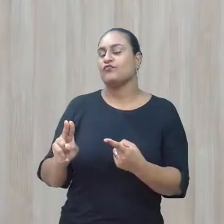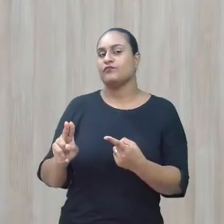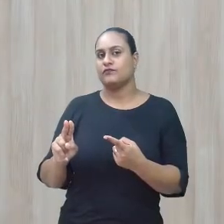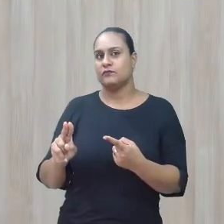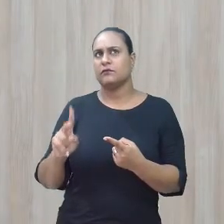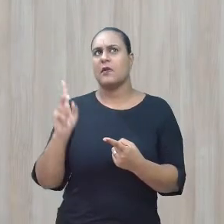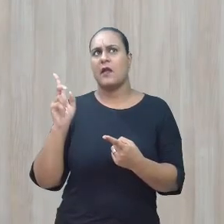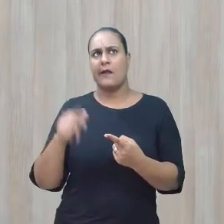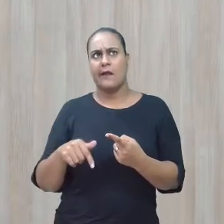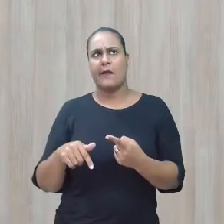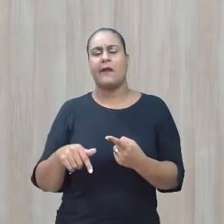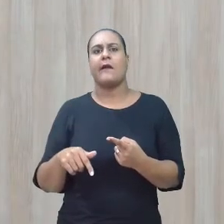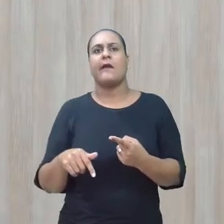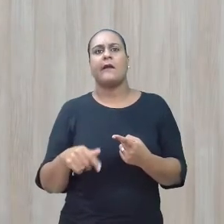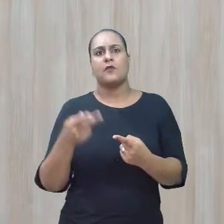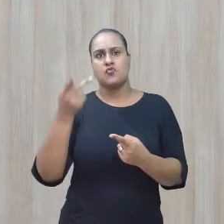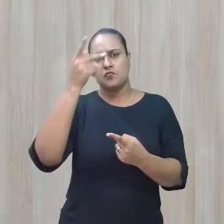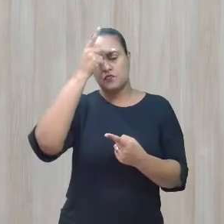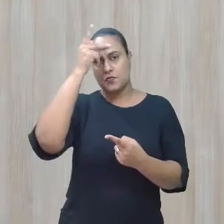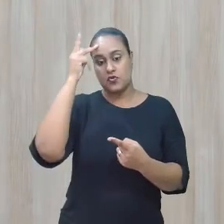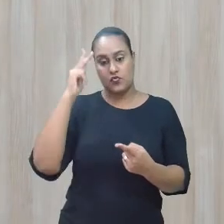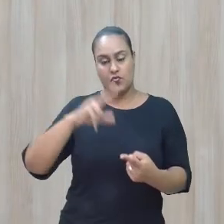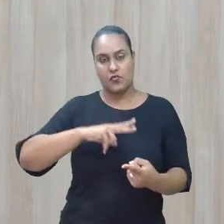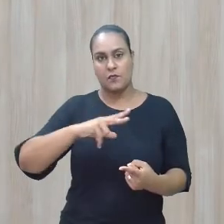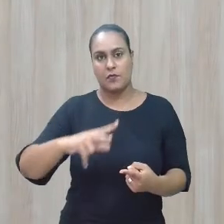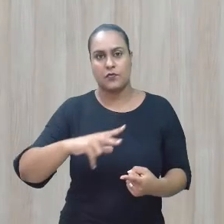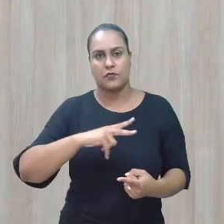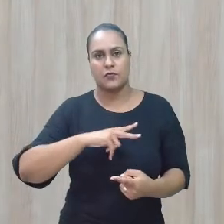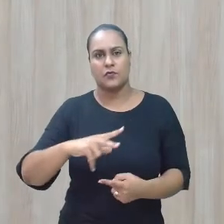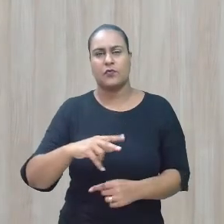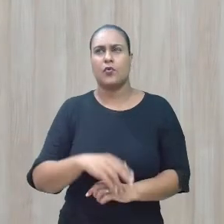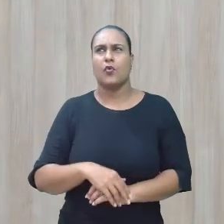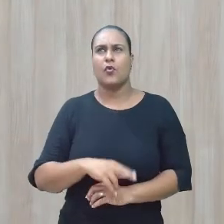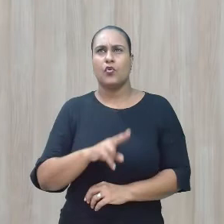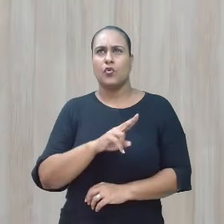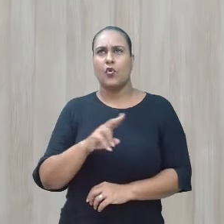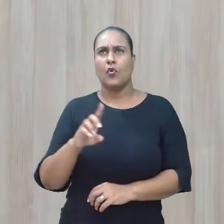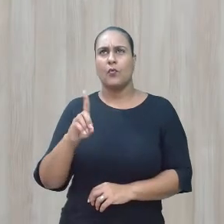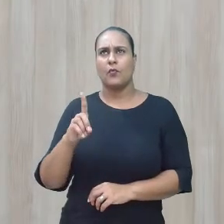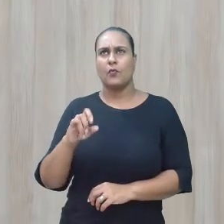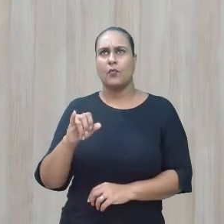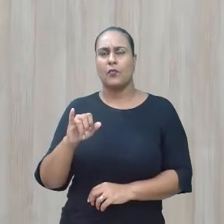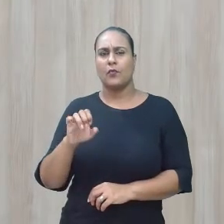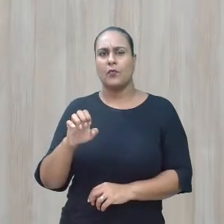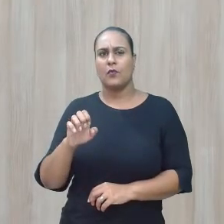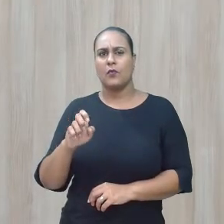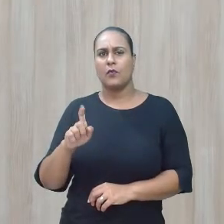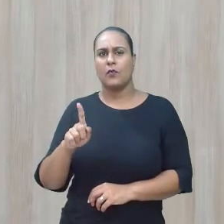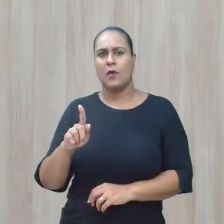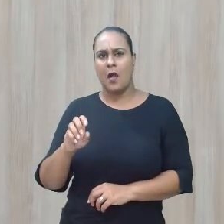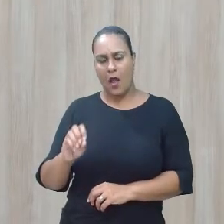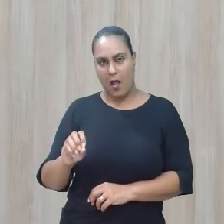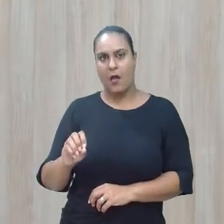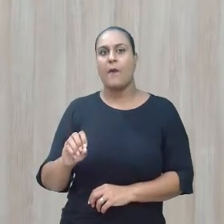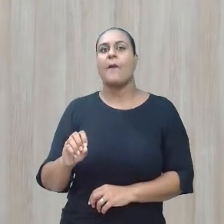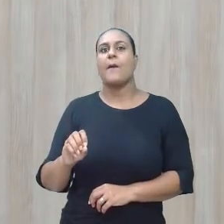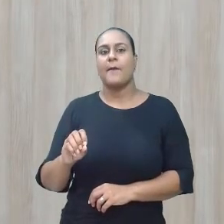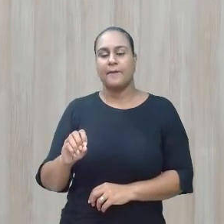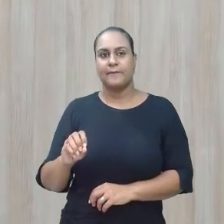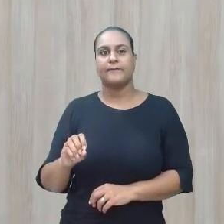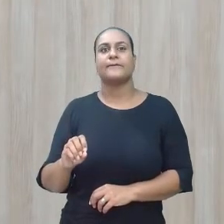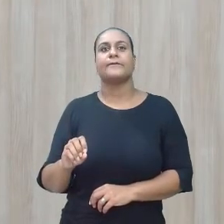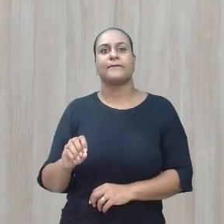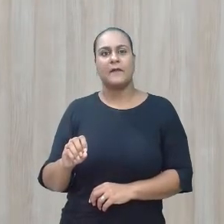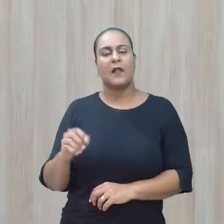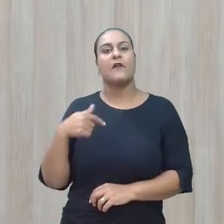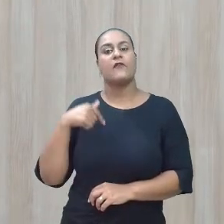à figura, né, de um português, se eu não me engano, o nome dele é Diego Álvares, né, que foi deixado aqui